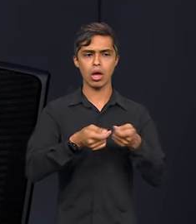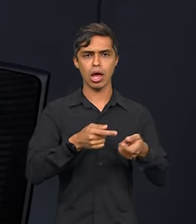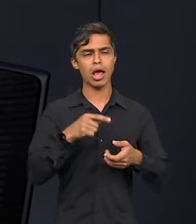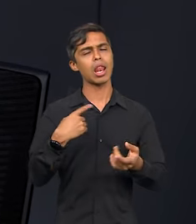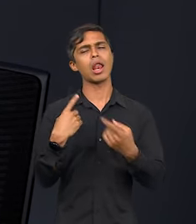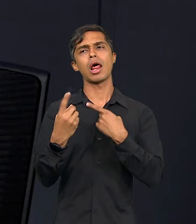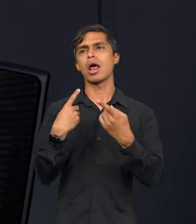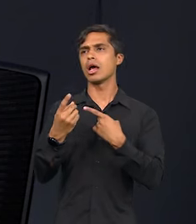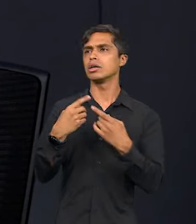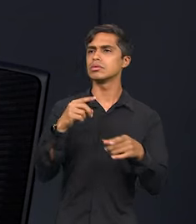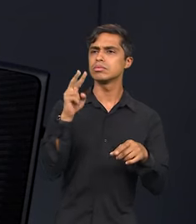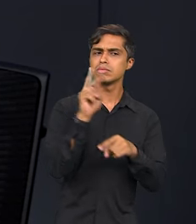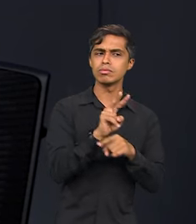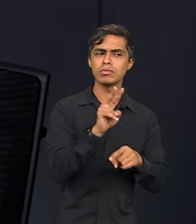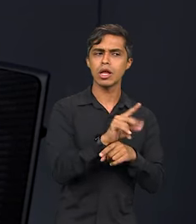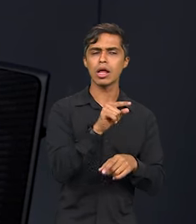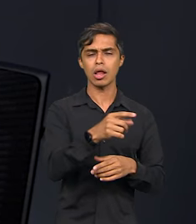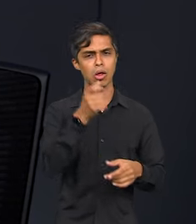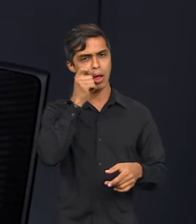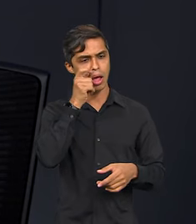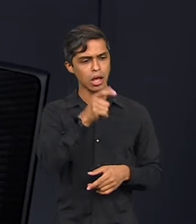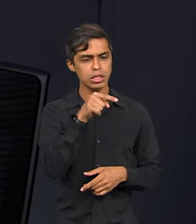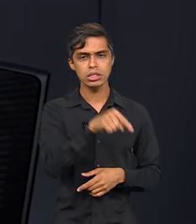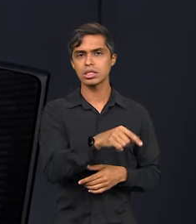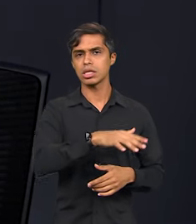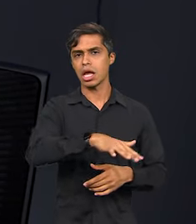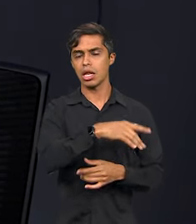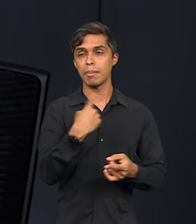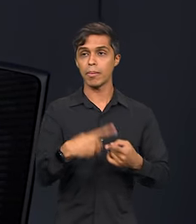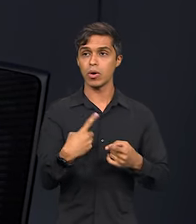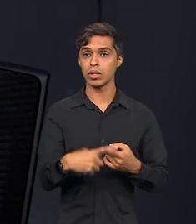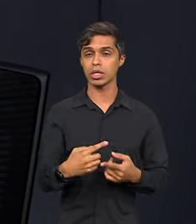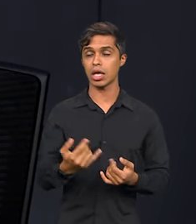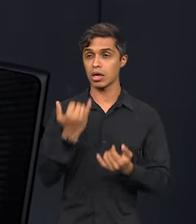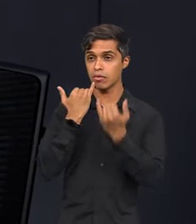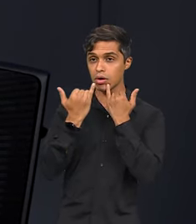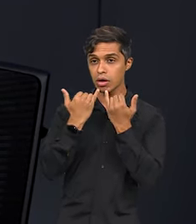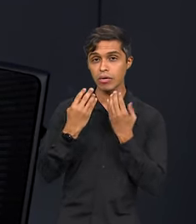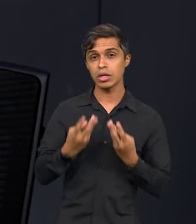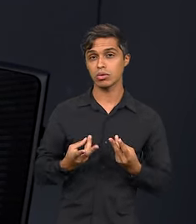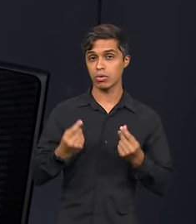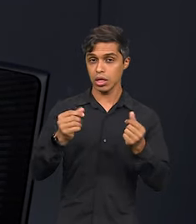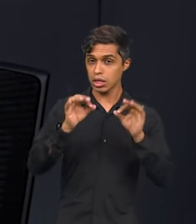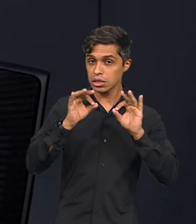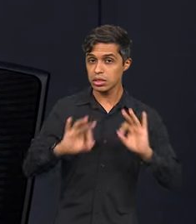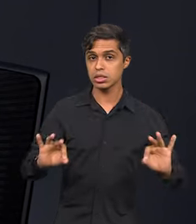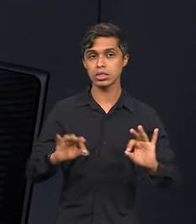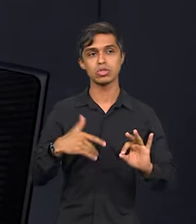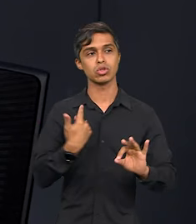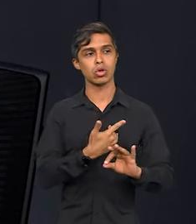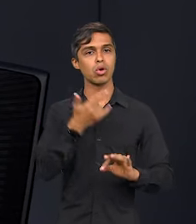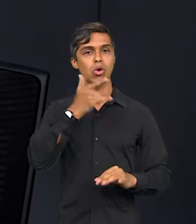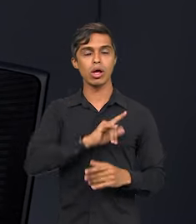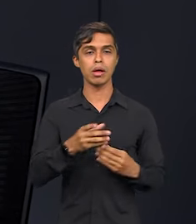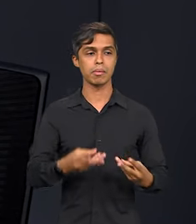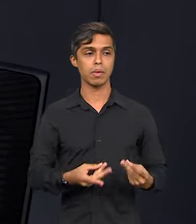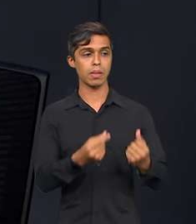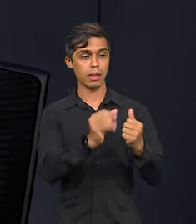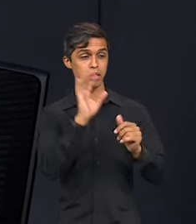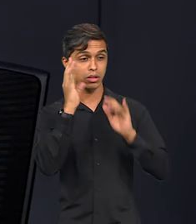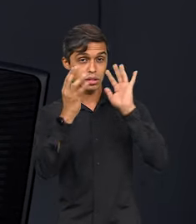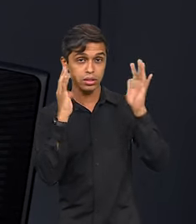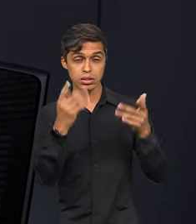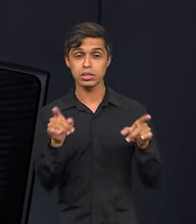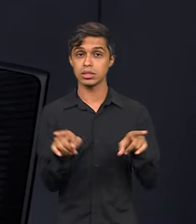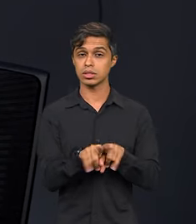advogam em prol dessa avaliação multidimensional porque com dados e informações qualificadas a gente consegue qualificar a tomada de